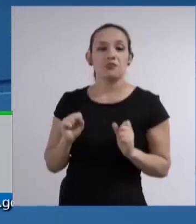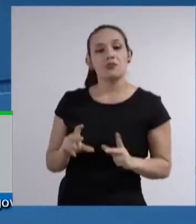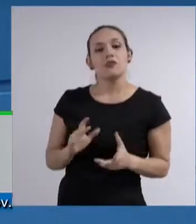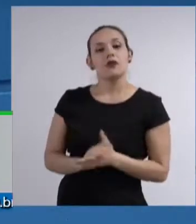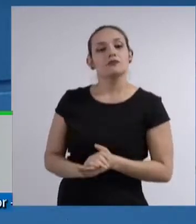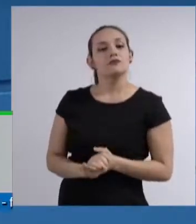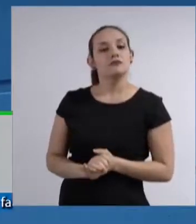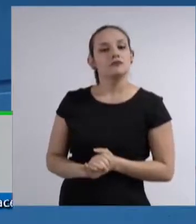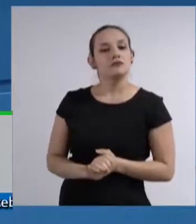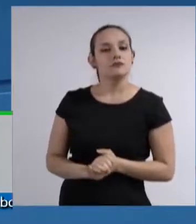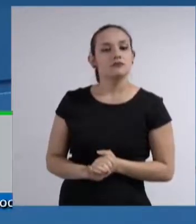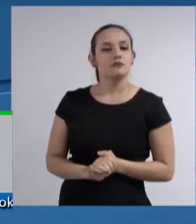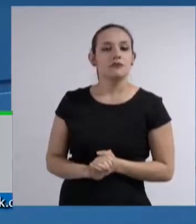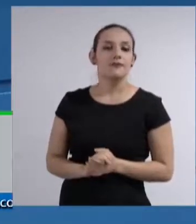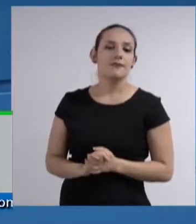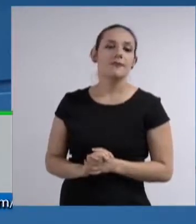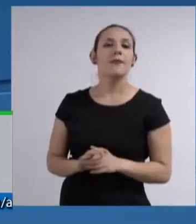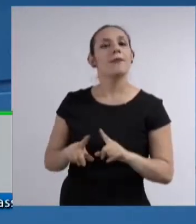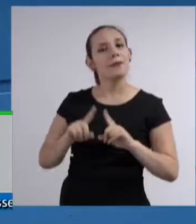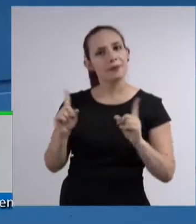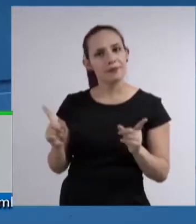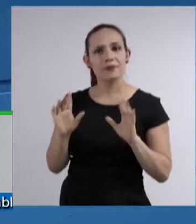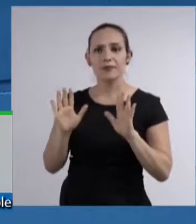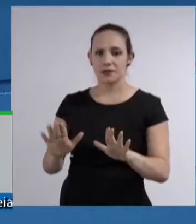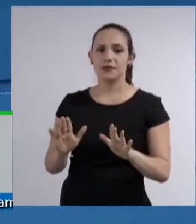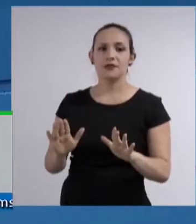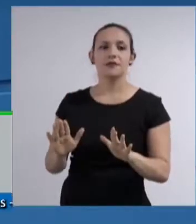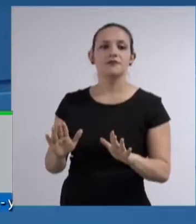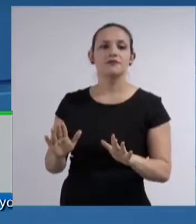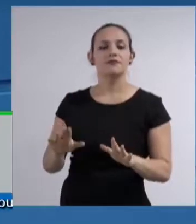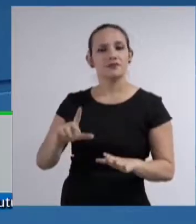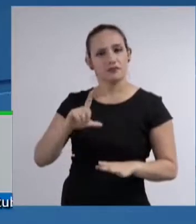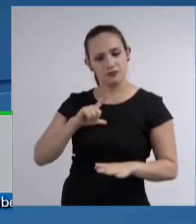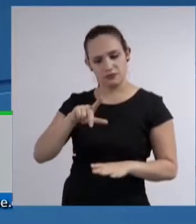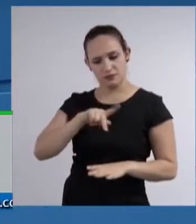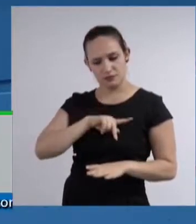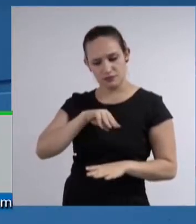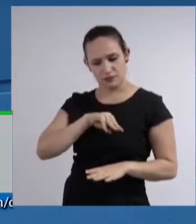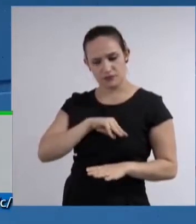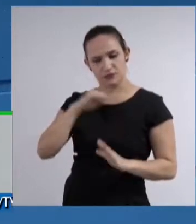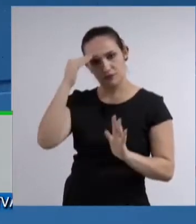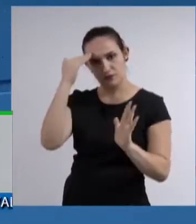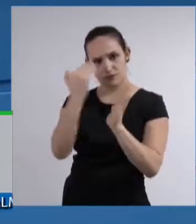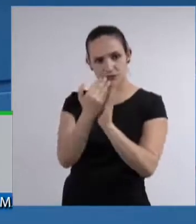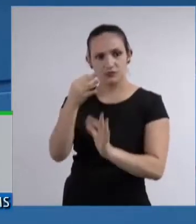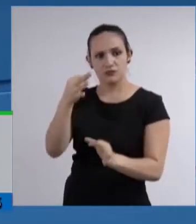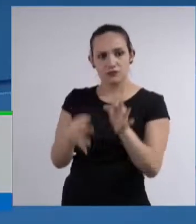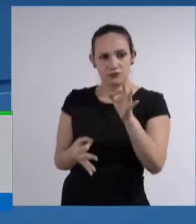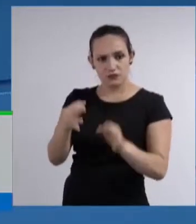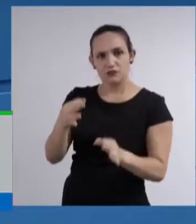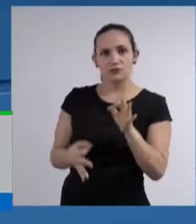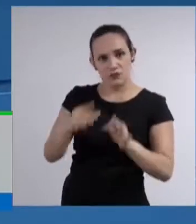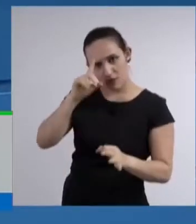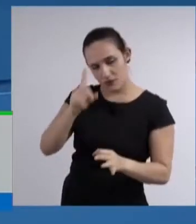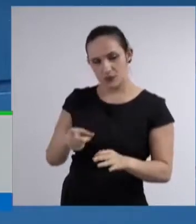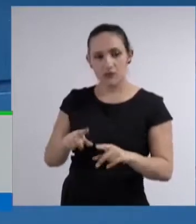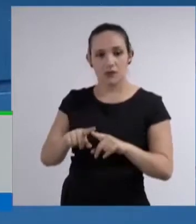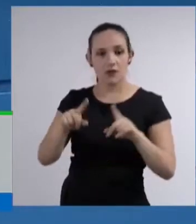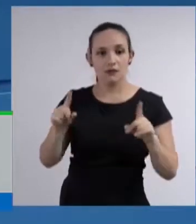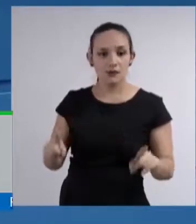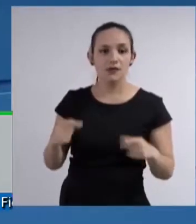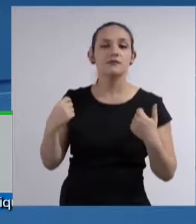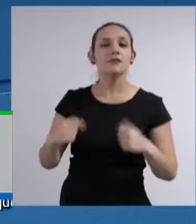não quero defender aqui policiais que cumprem ordem judicial, mas, na minha avaliação, se não tiver